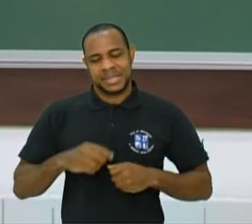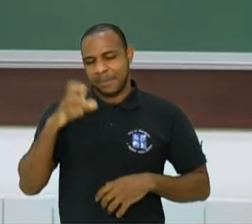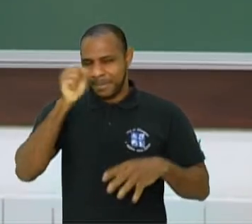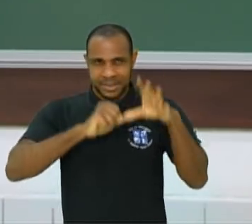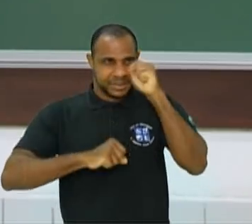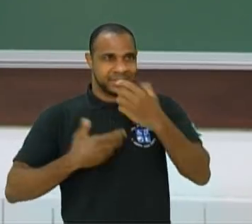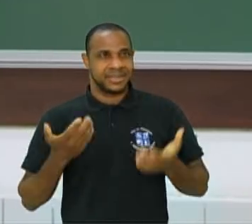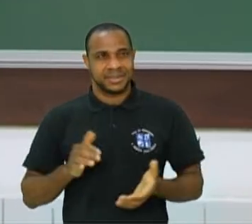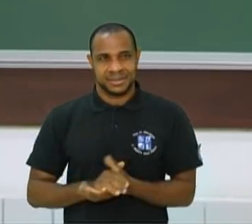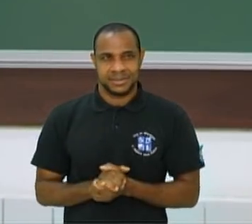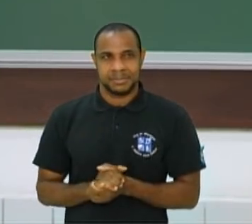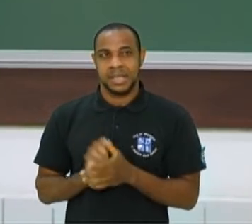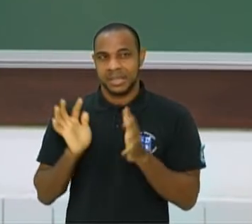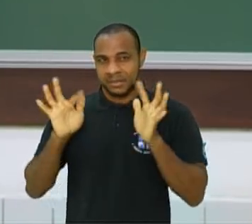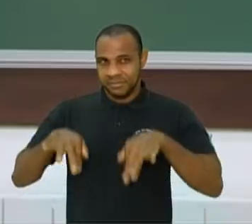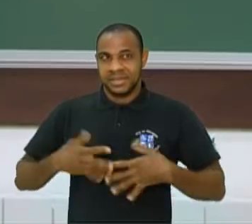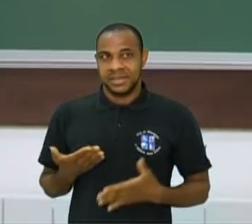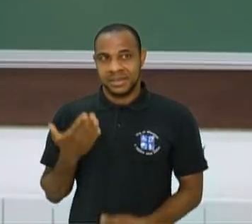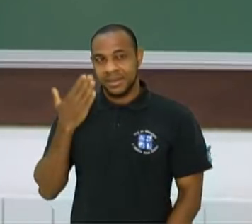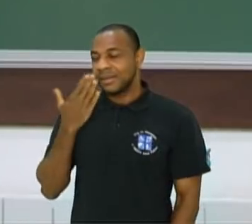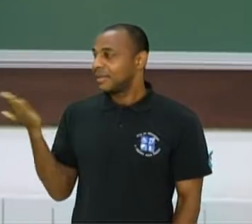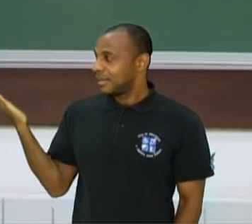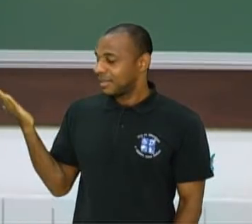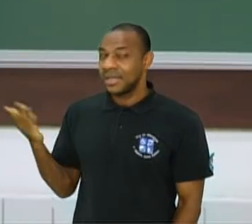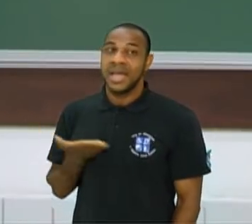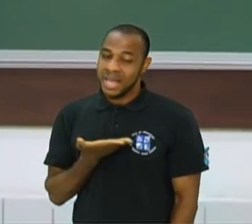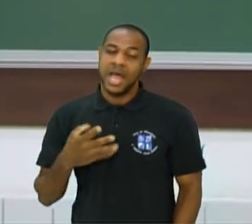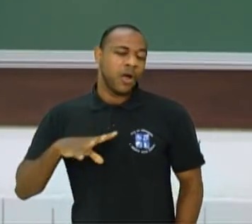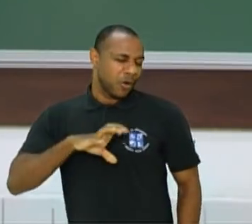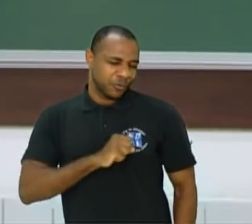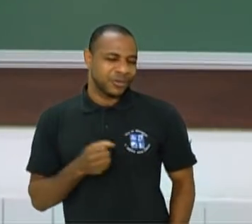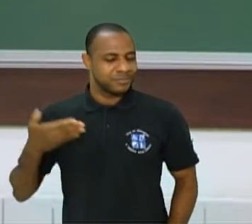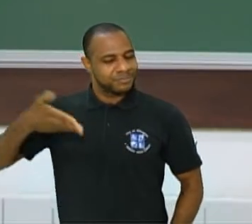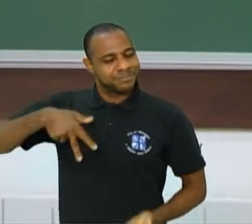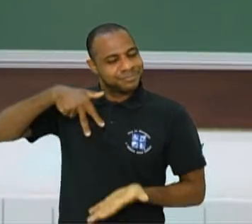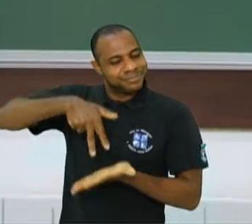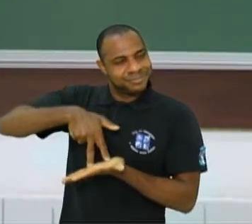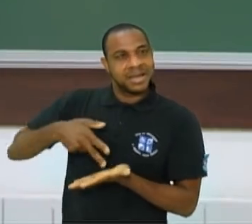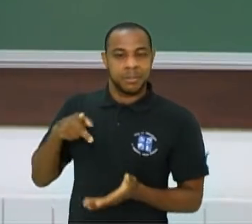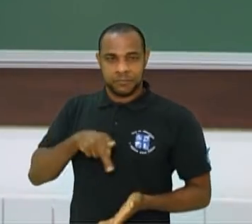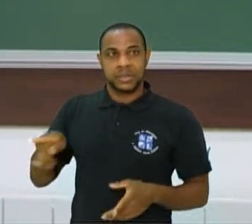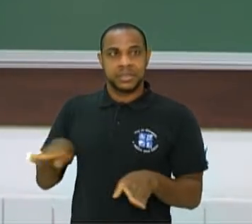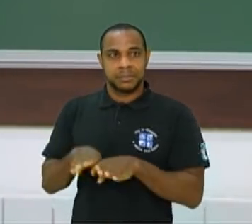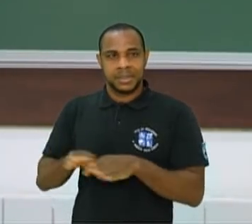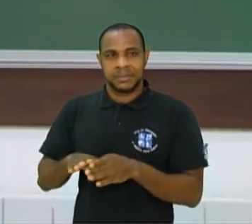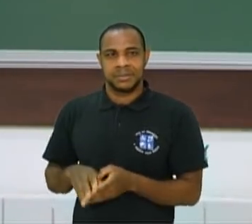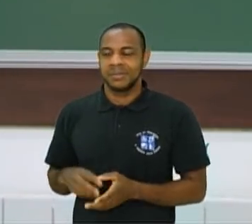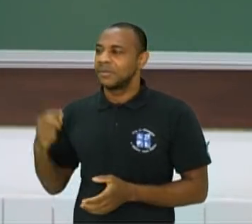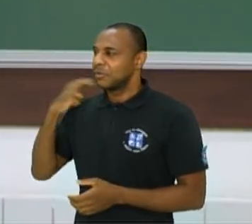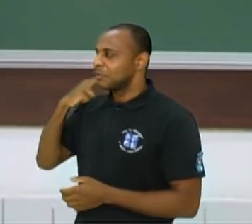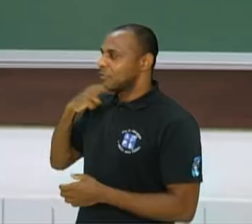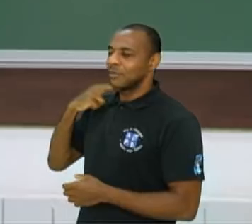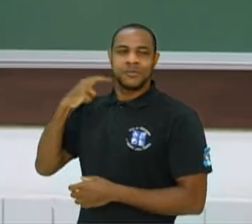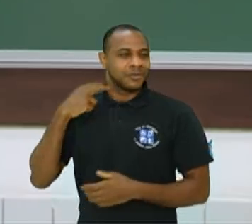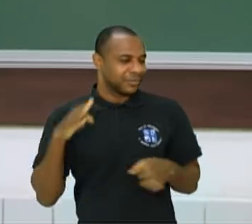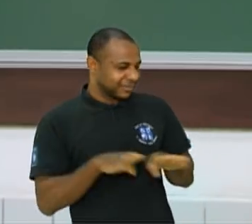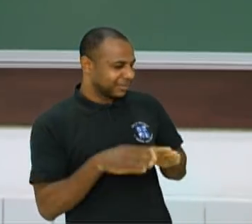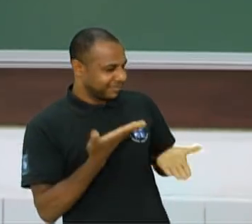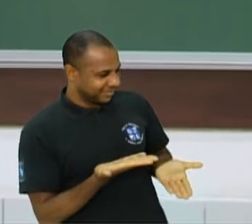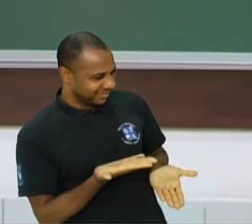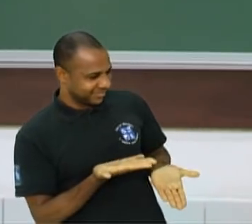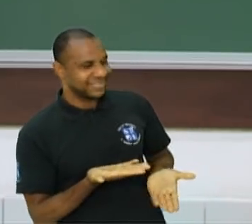né? Mas, enfim, a Flora adorou estar aqui com vocês, a prof também, o Val também, né,